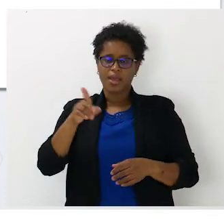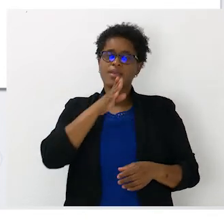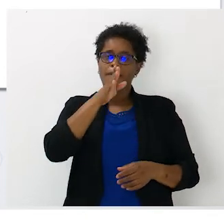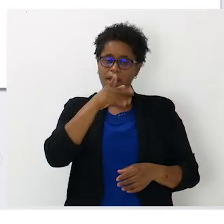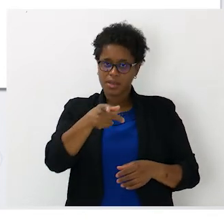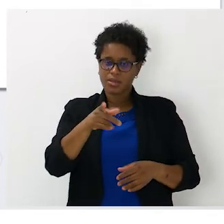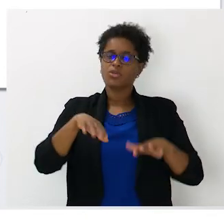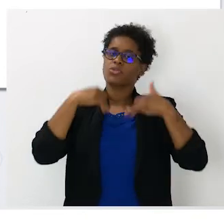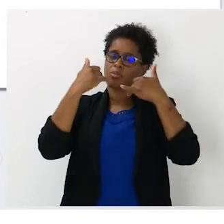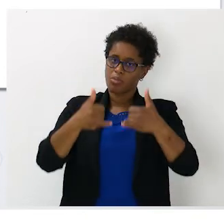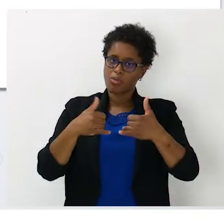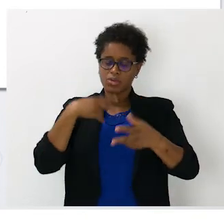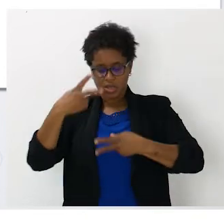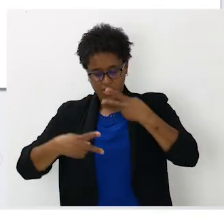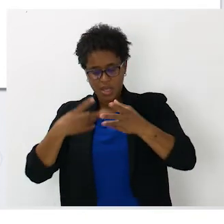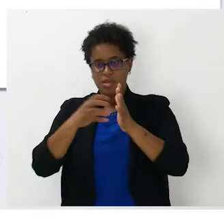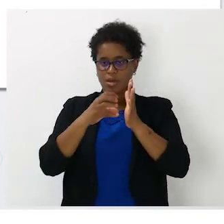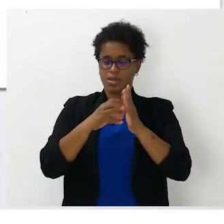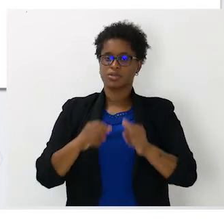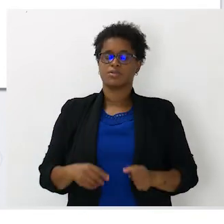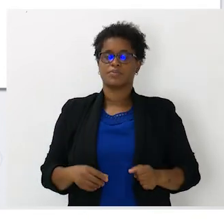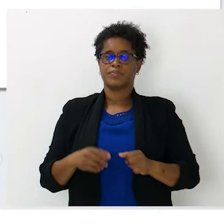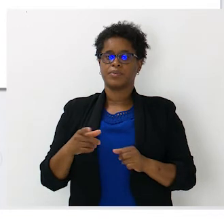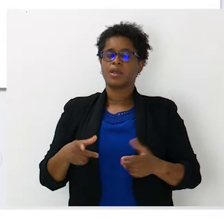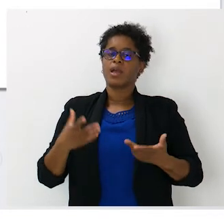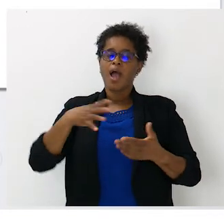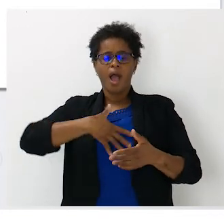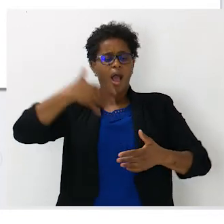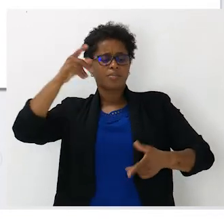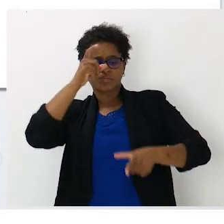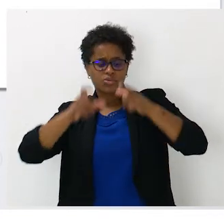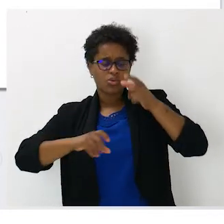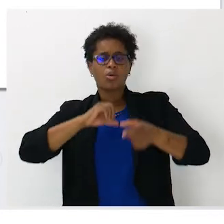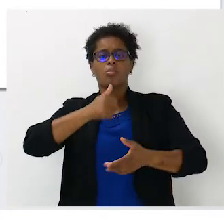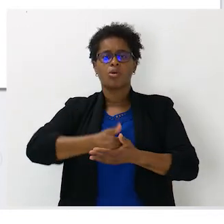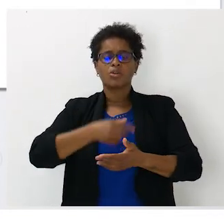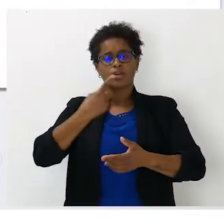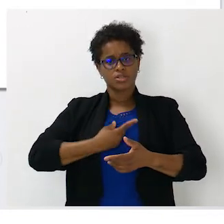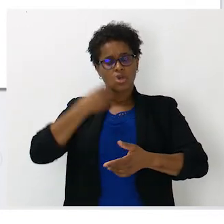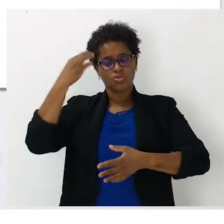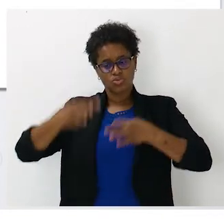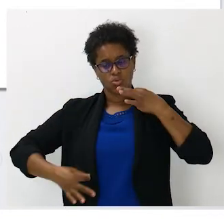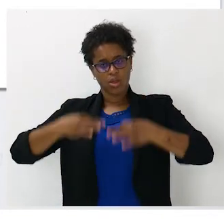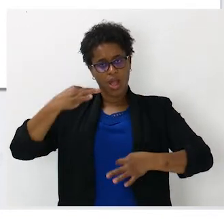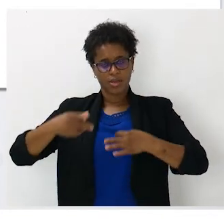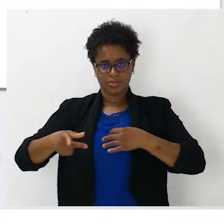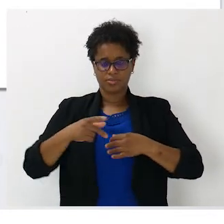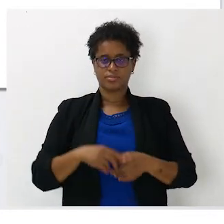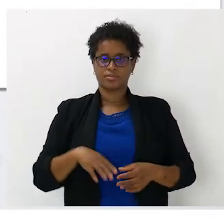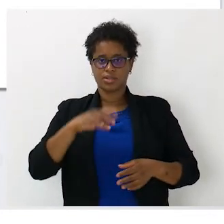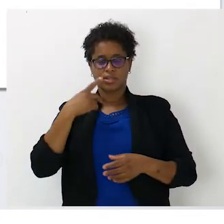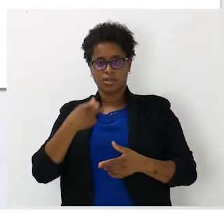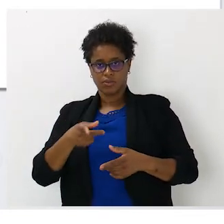prática, depois analisamos a imagem. A alma do morto irá ser julgada.